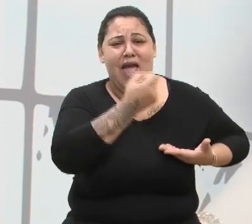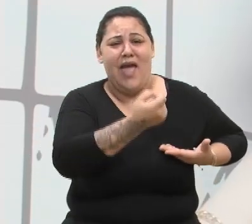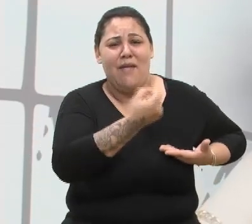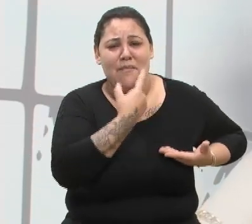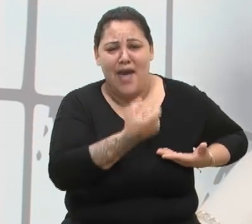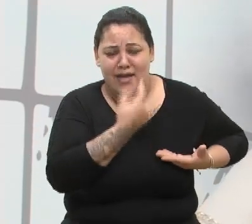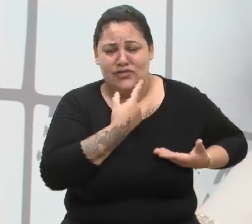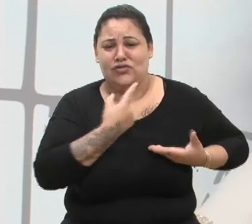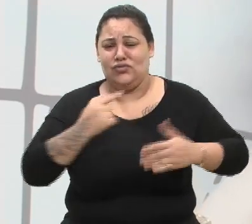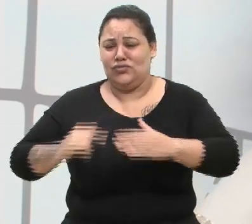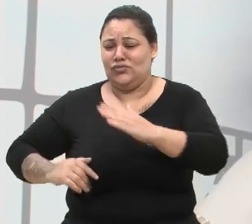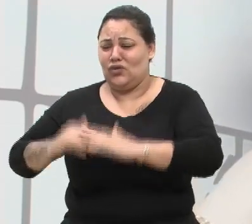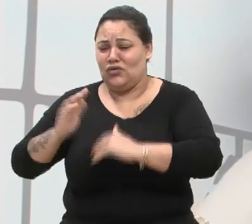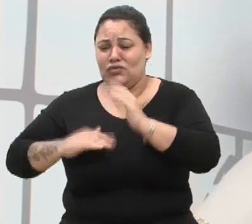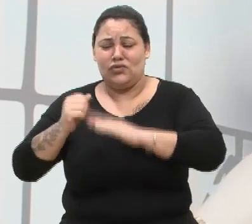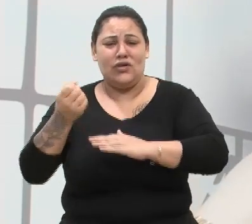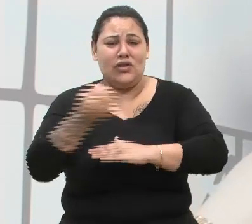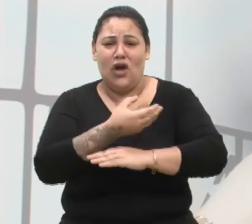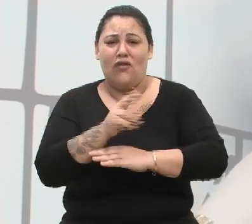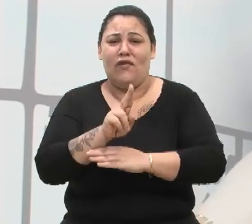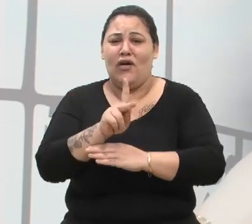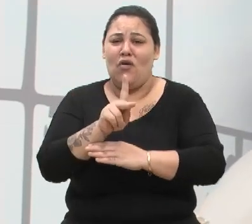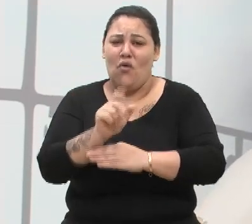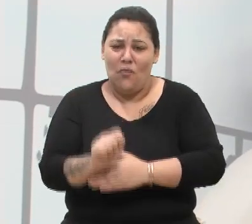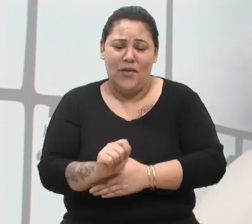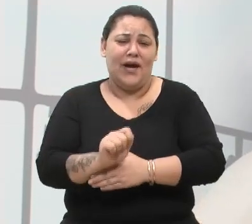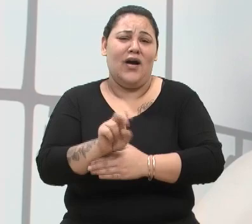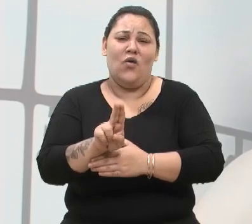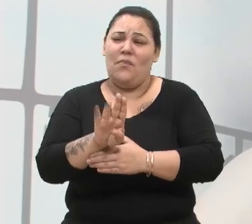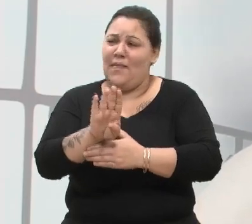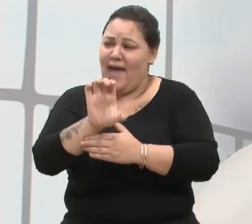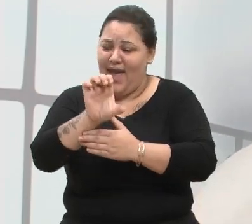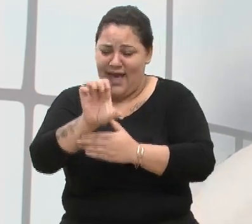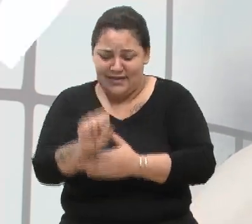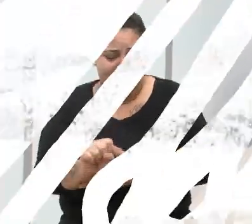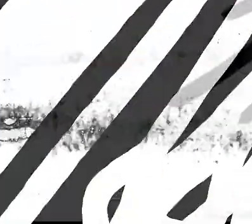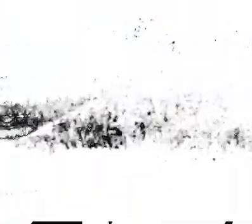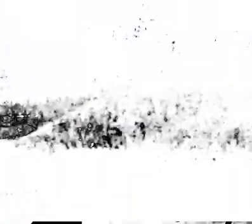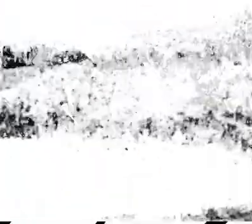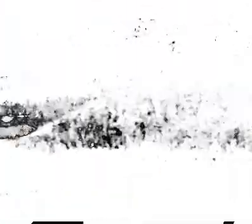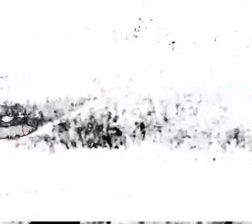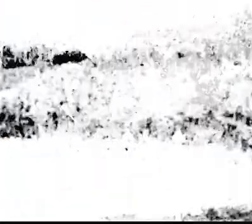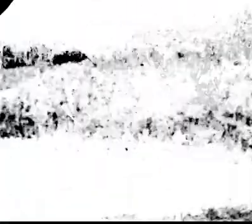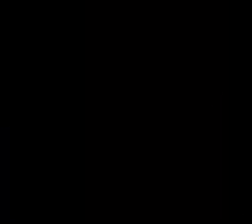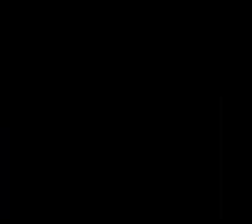construir novas UPAs, construir novos postos de saúde, não vai resolver.